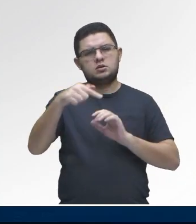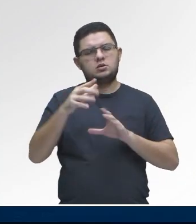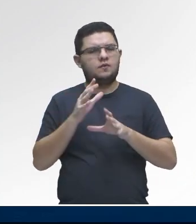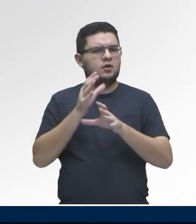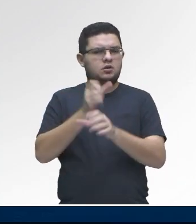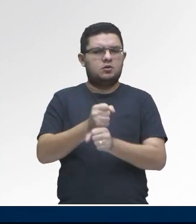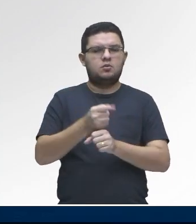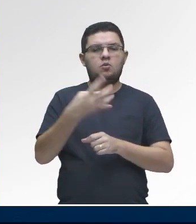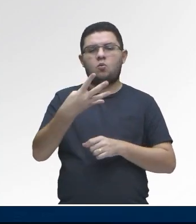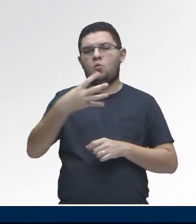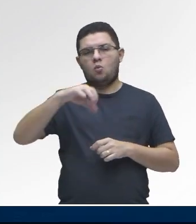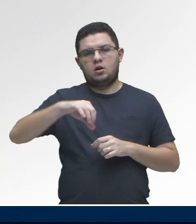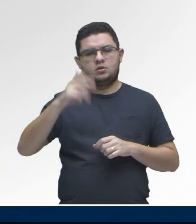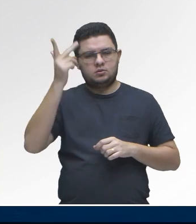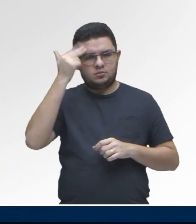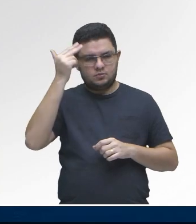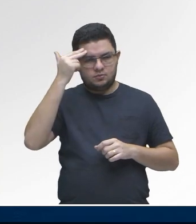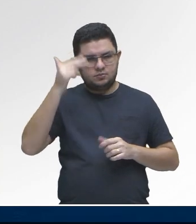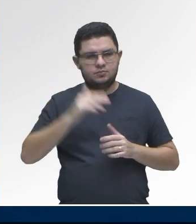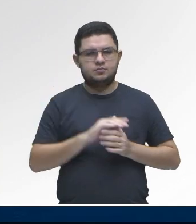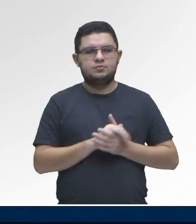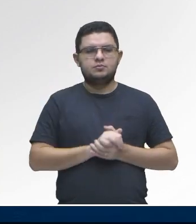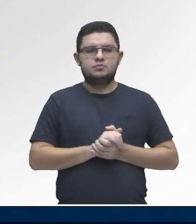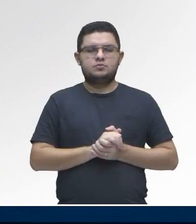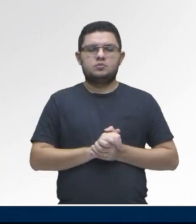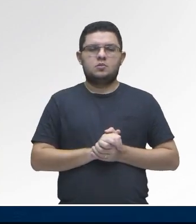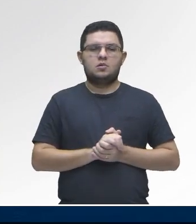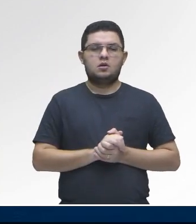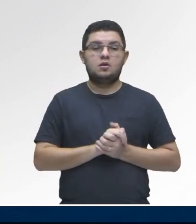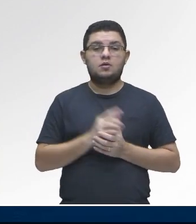também dá 49. Então, vocês observam